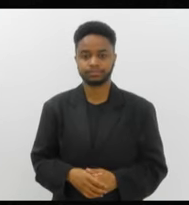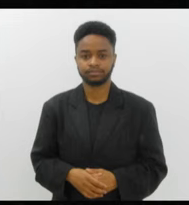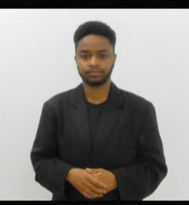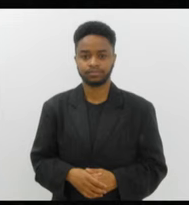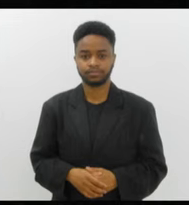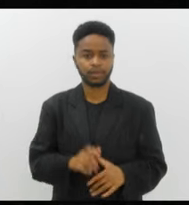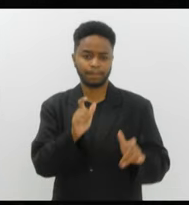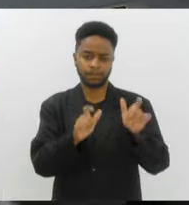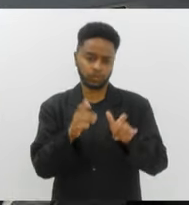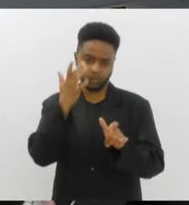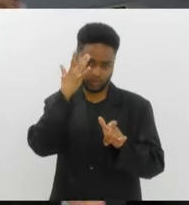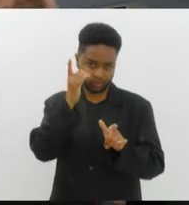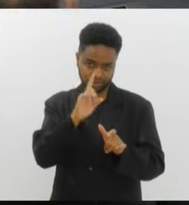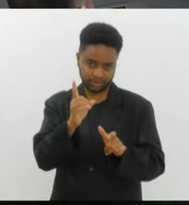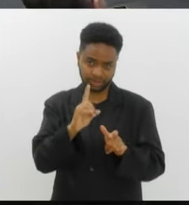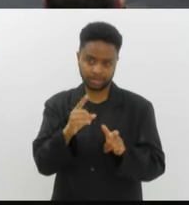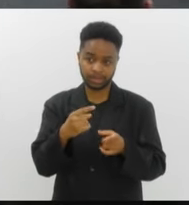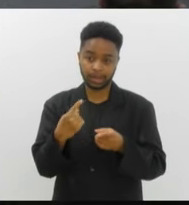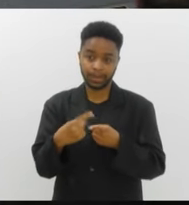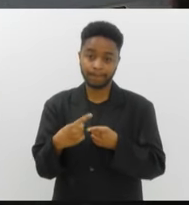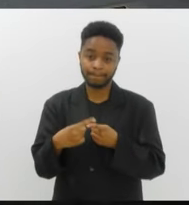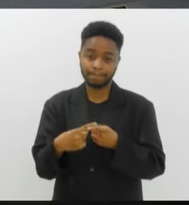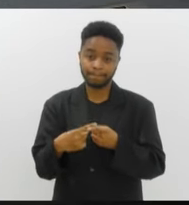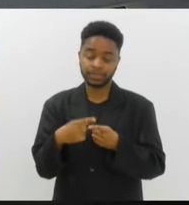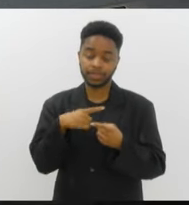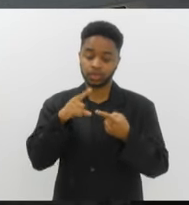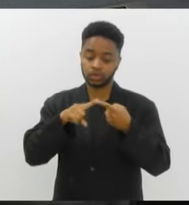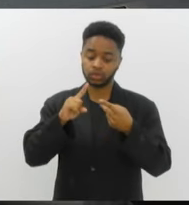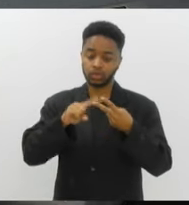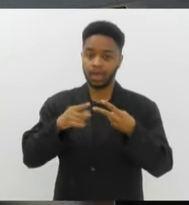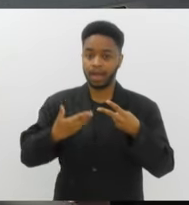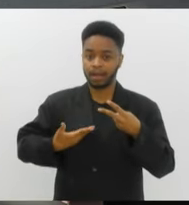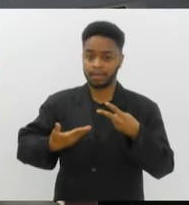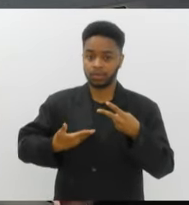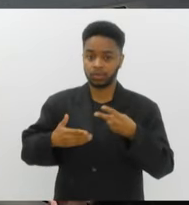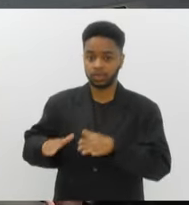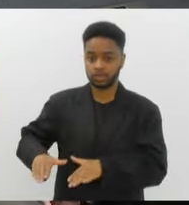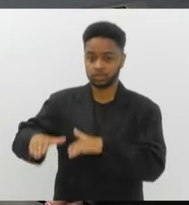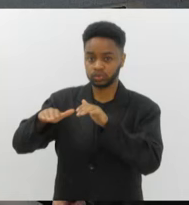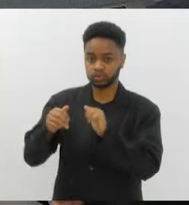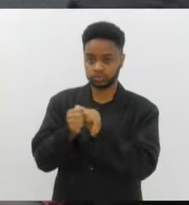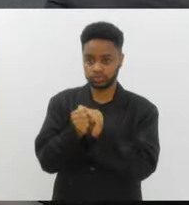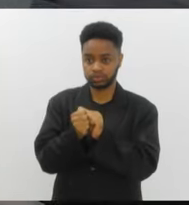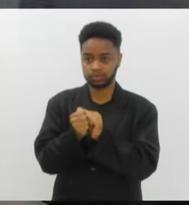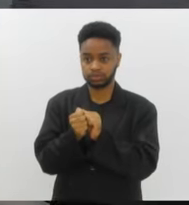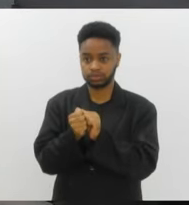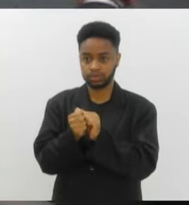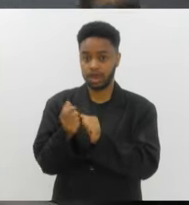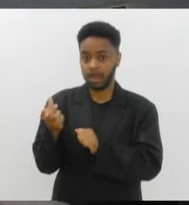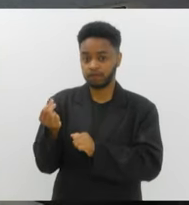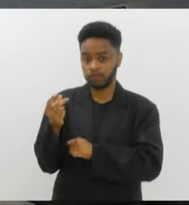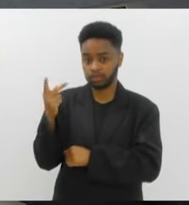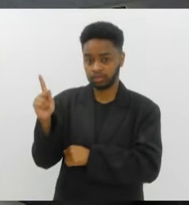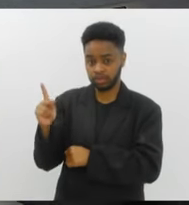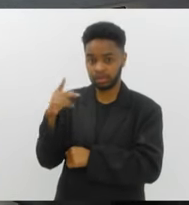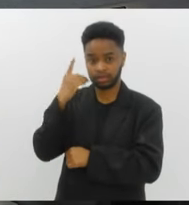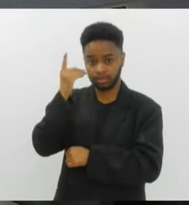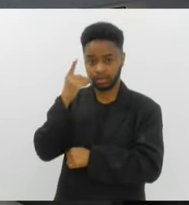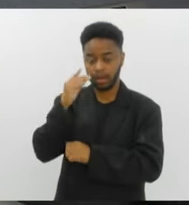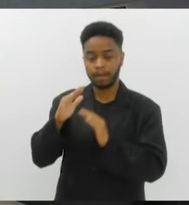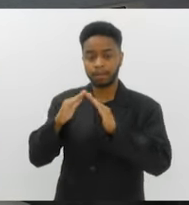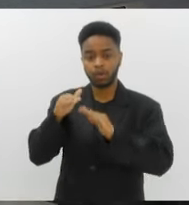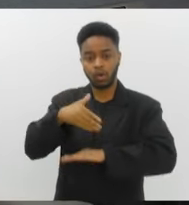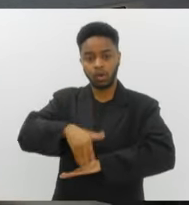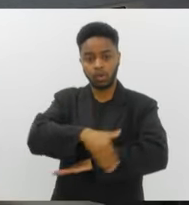Ninguém nunca soube disso. E aqui eu vou relatar. Eu tenho dois amigos de infância aqui. A avó do deputado Jordi morava na rua a qual